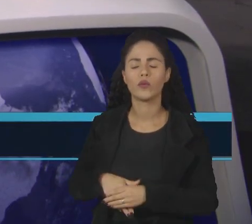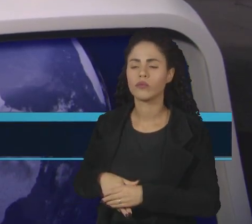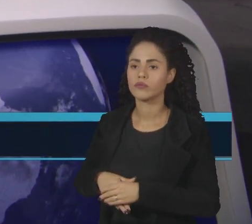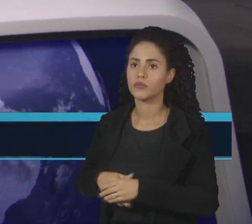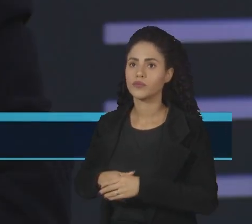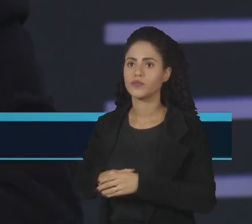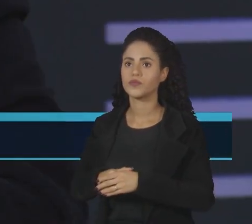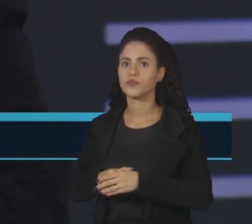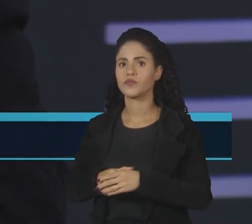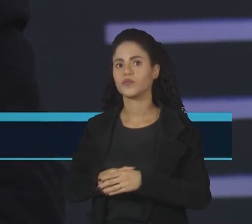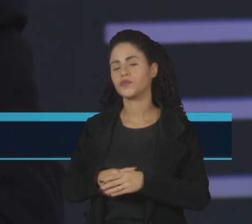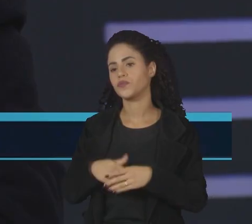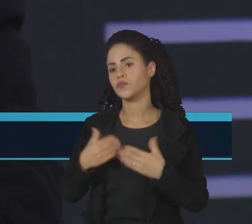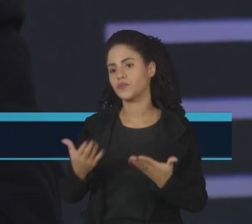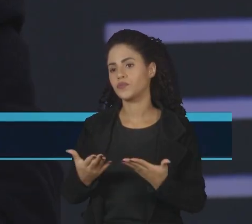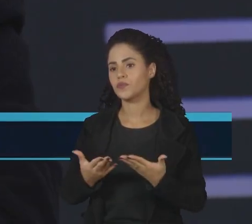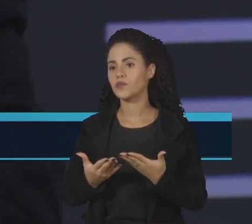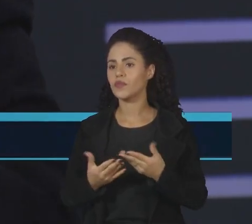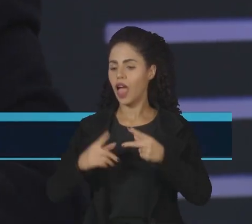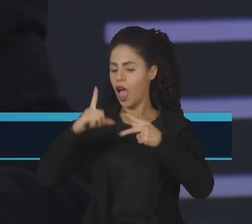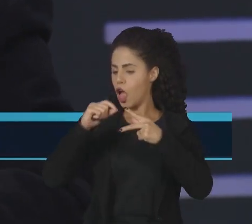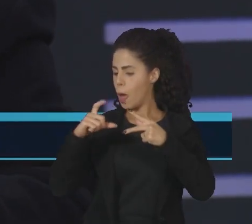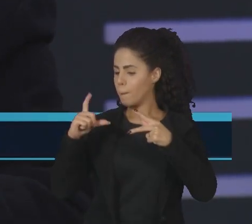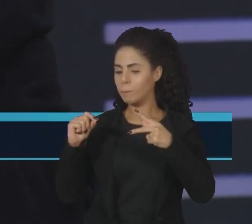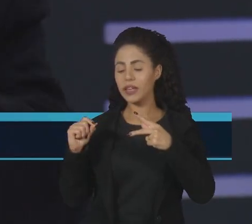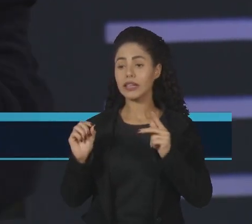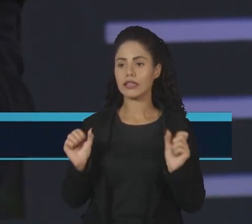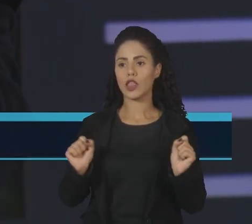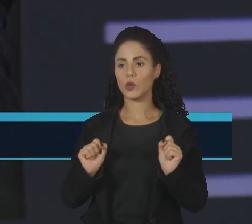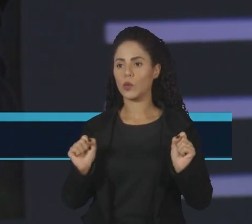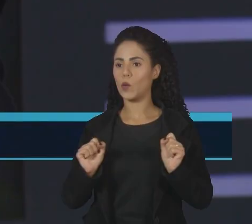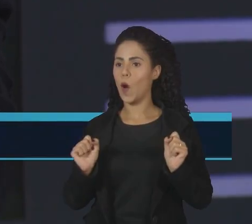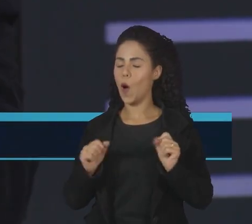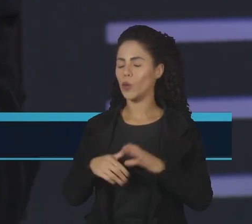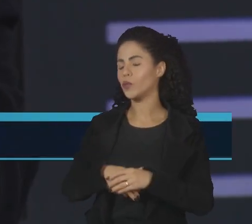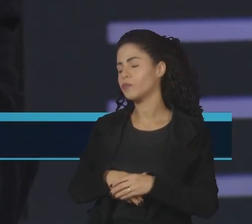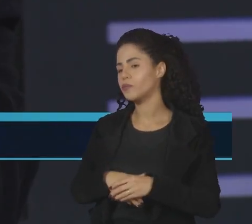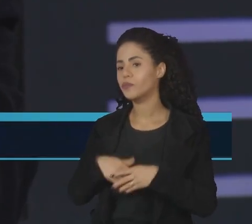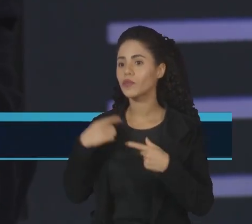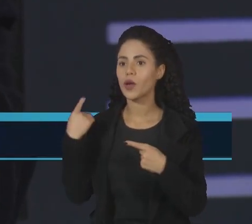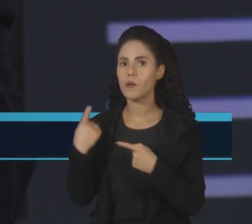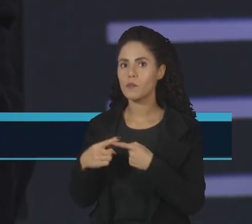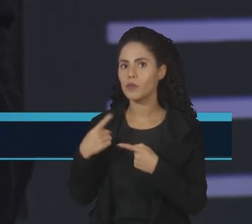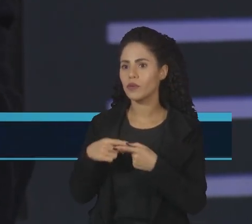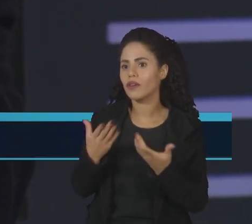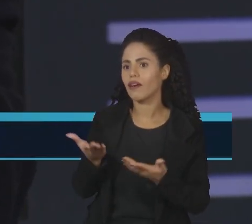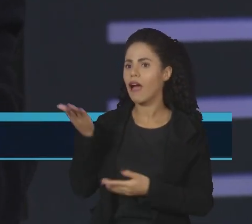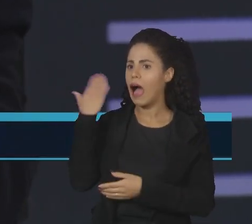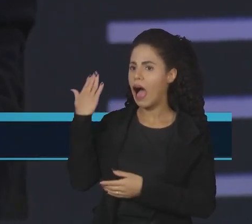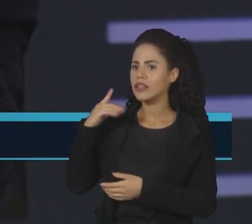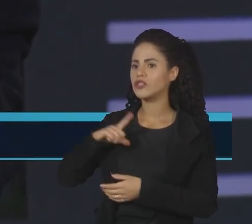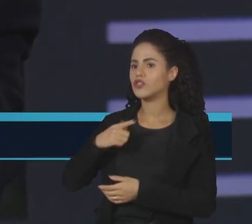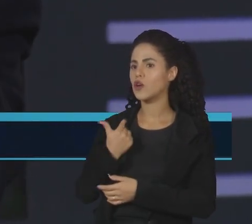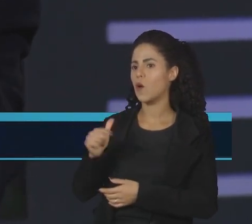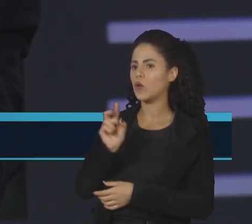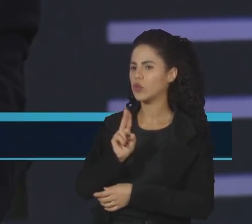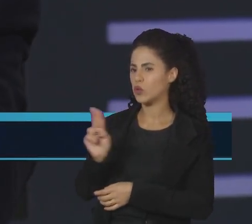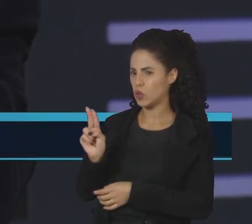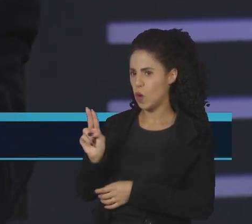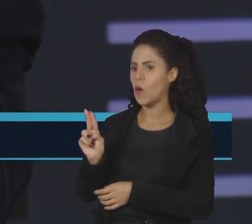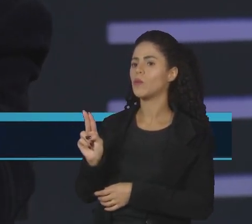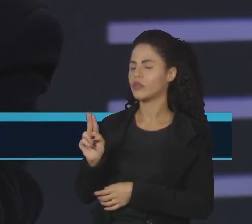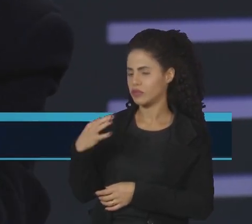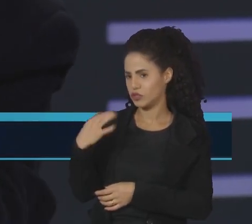Eu adoro esse nome, emenda PIX. Criativo, né? Também tinha emenda kamikaze, não tinha uma época? Tinha emenda PIX. PEC kamikaze.